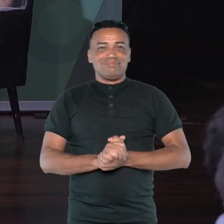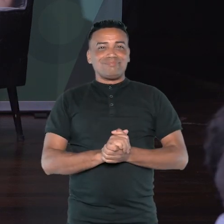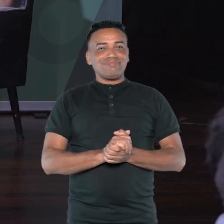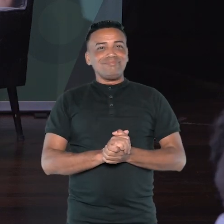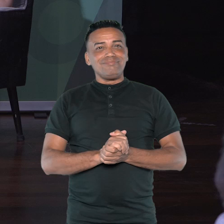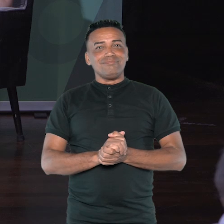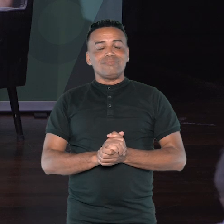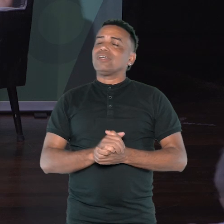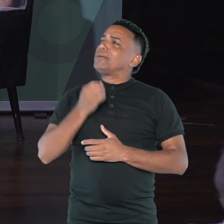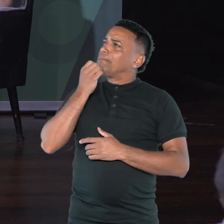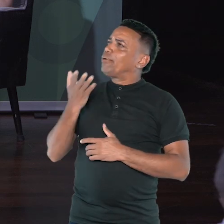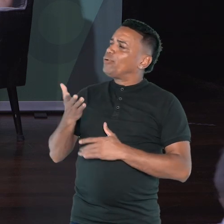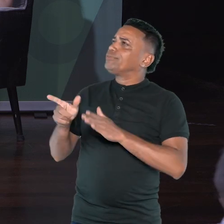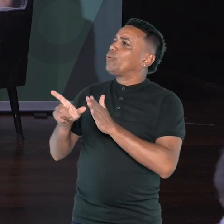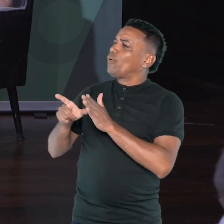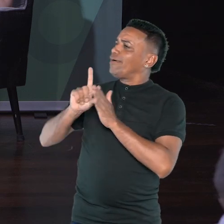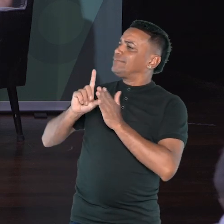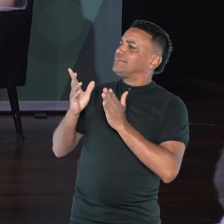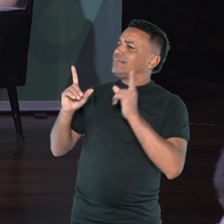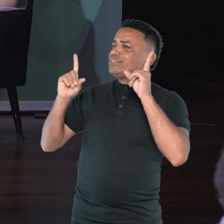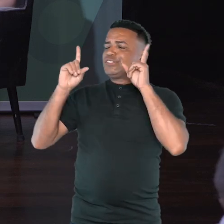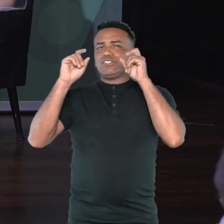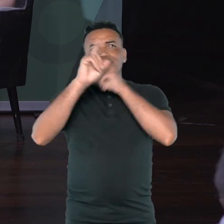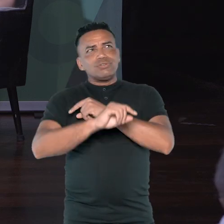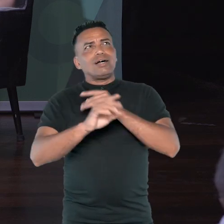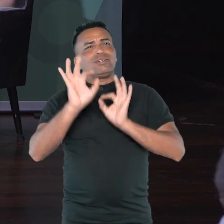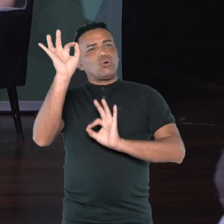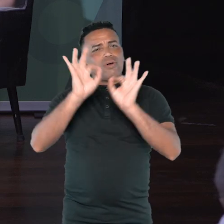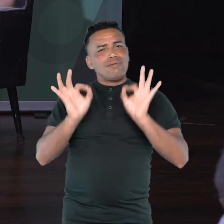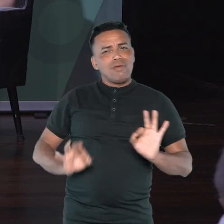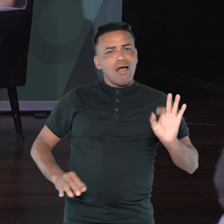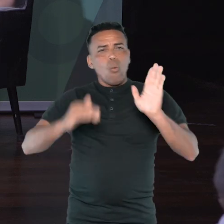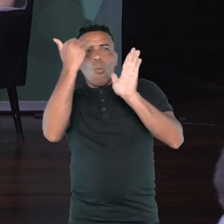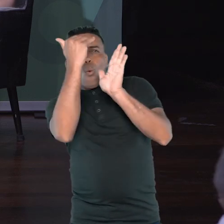eu tenho que, antes de tudo, dizer da dificuldade que foi organizar uma conversa como essa,